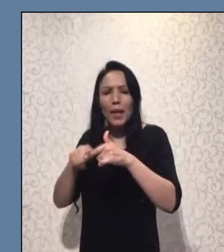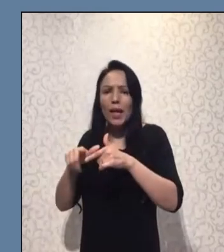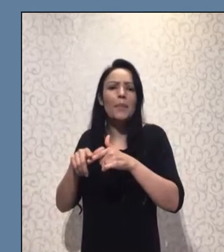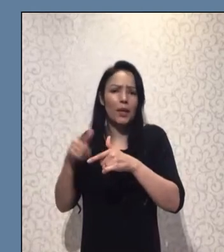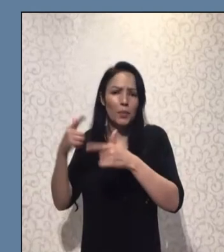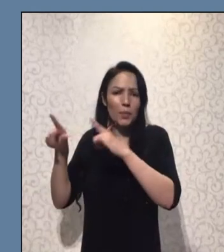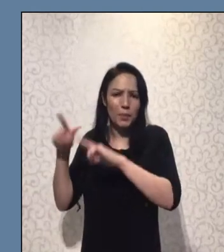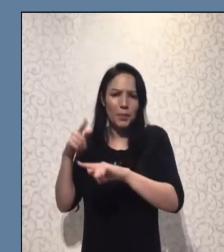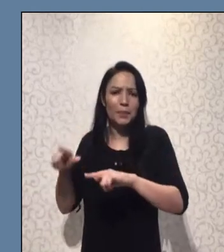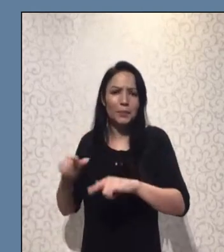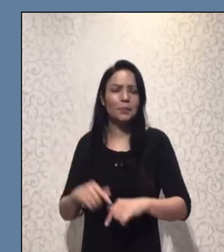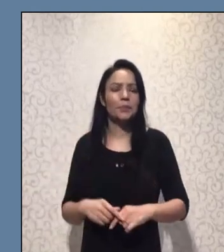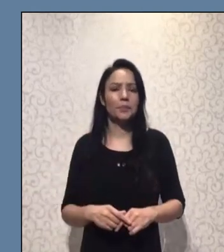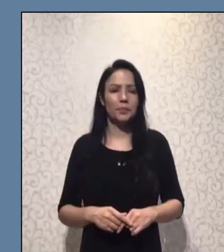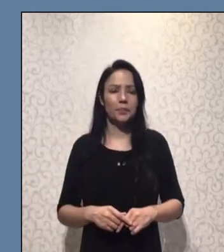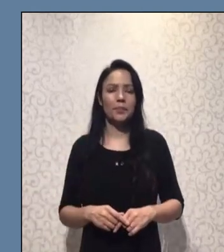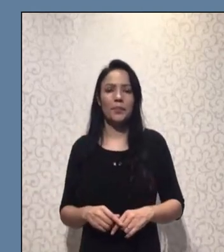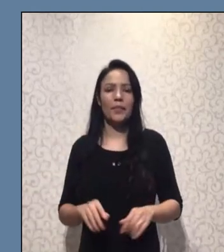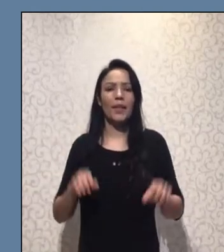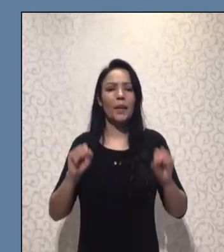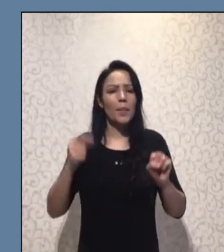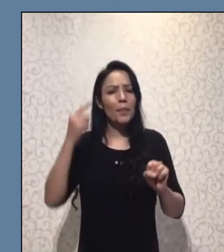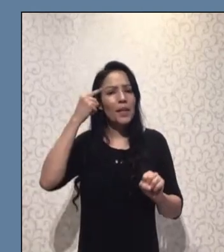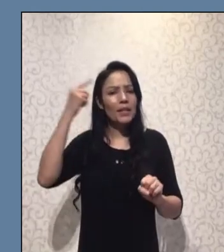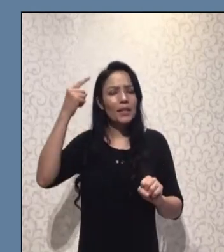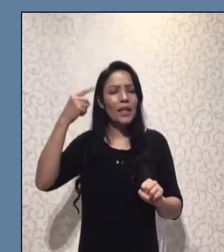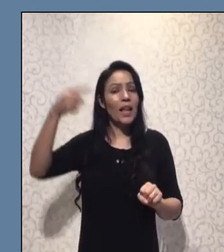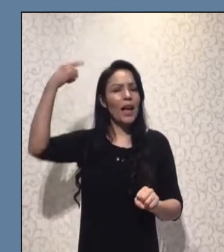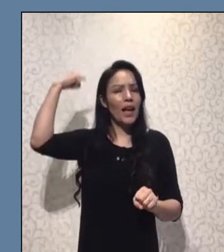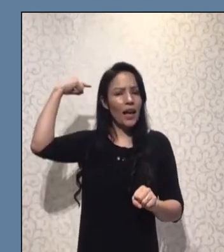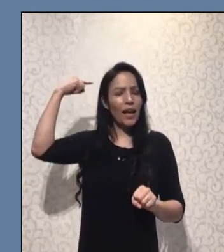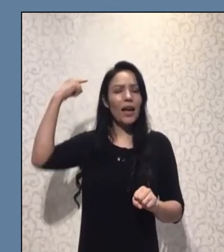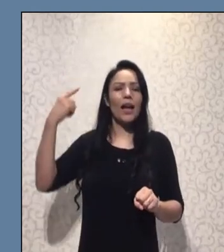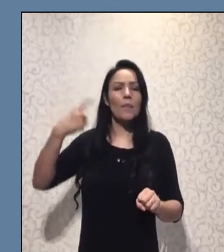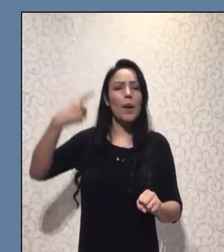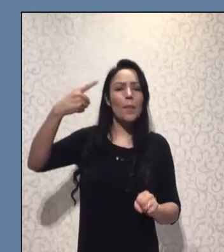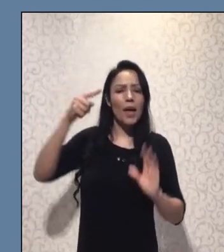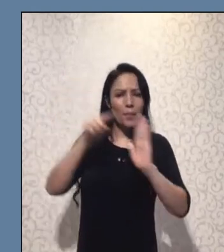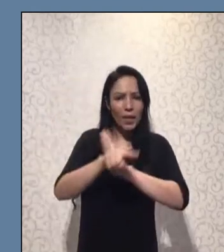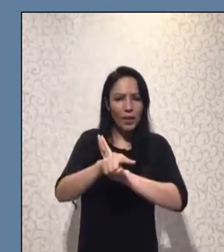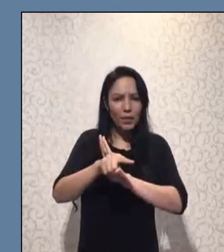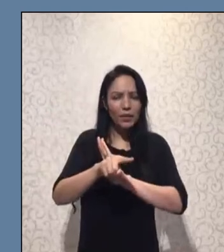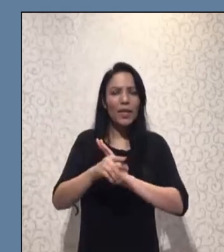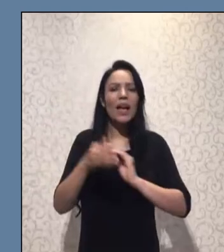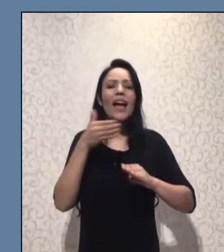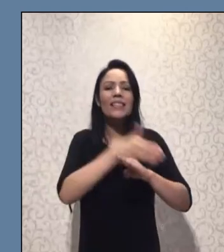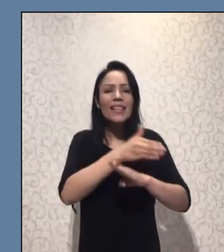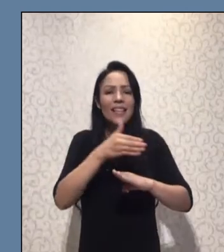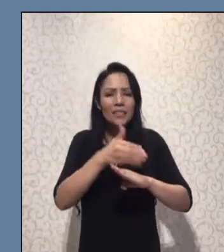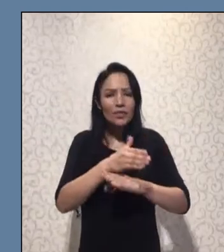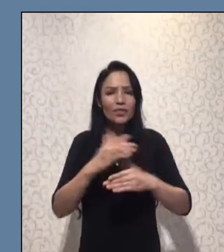Pensando, talvez lá na primeira pergunta sobre a questão dos acessos digitais,